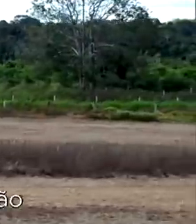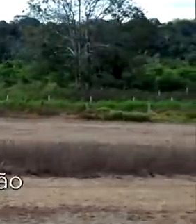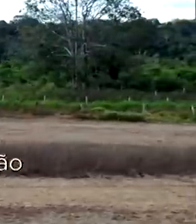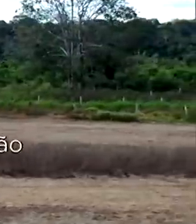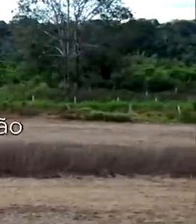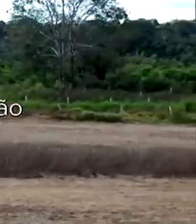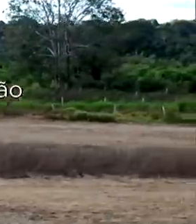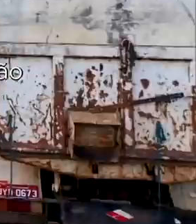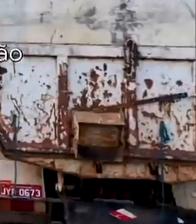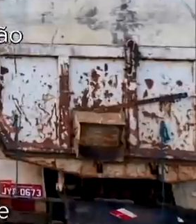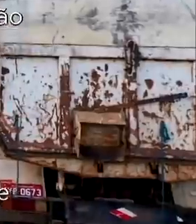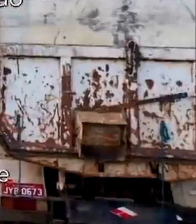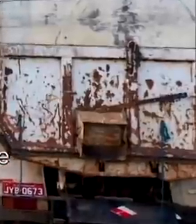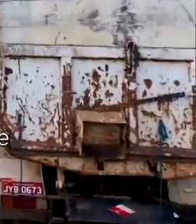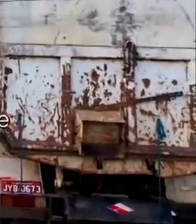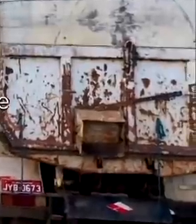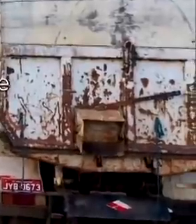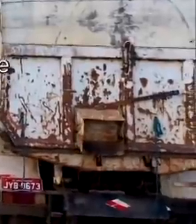amo